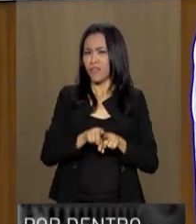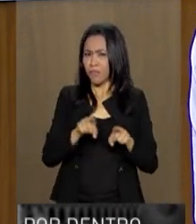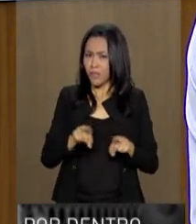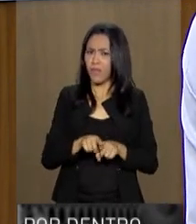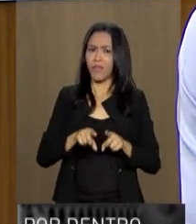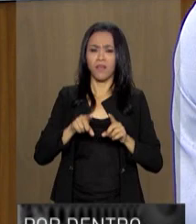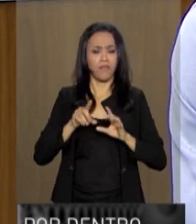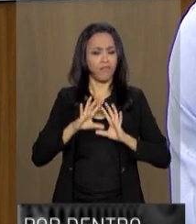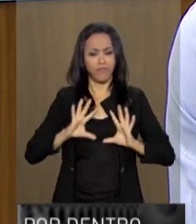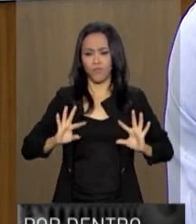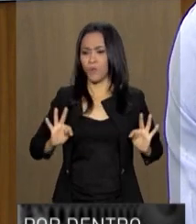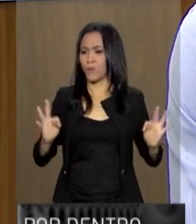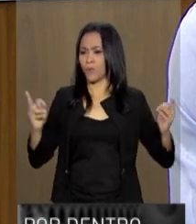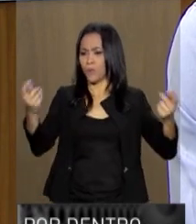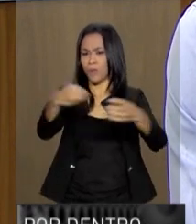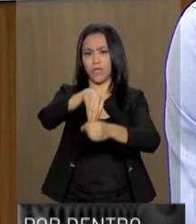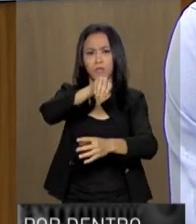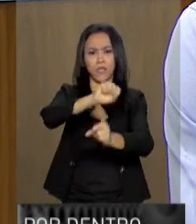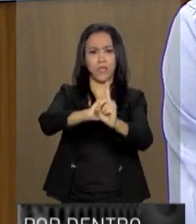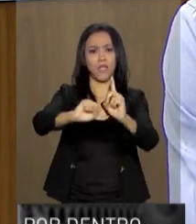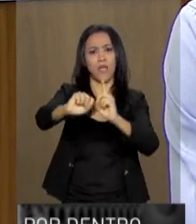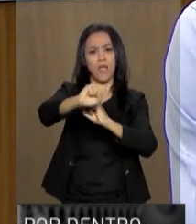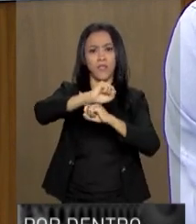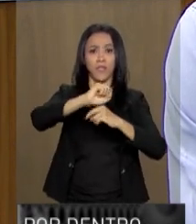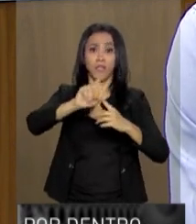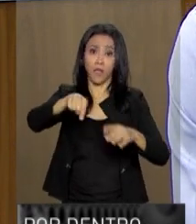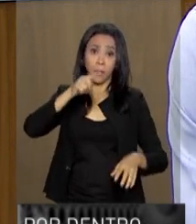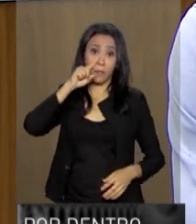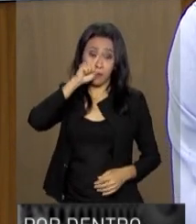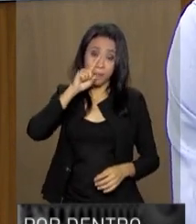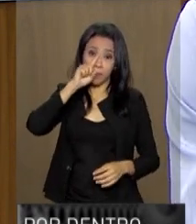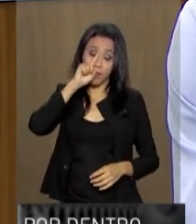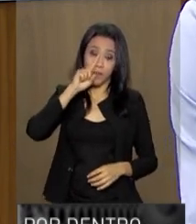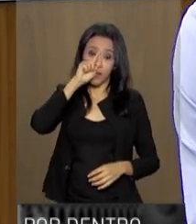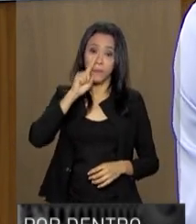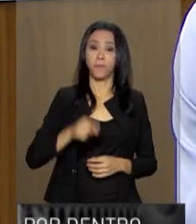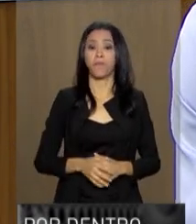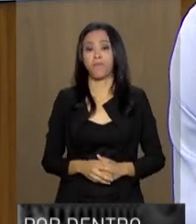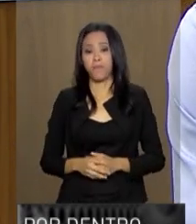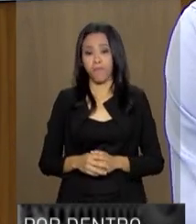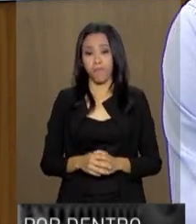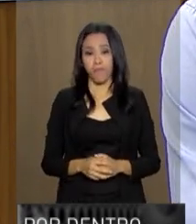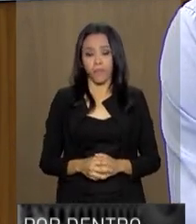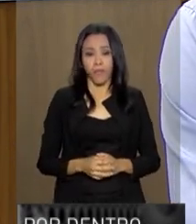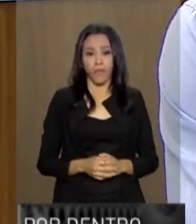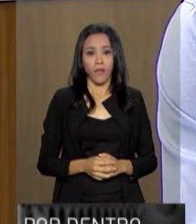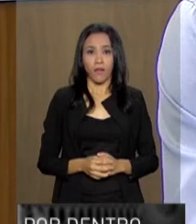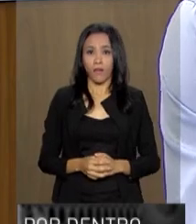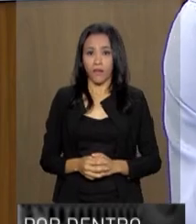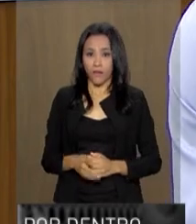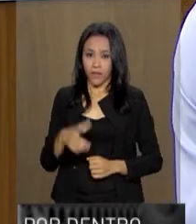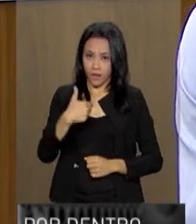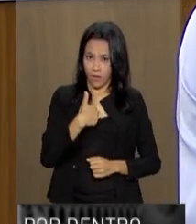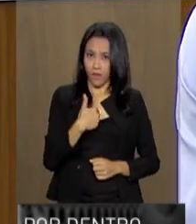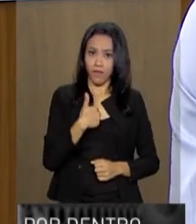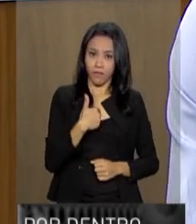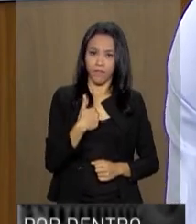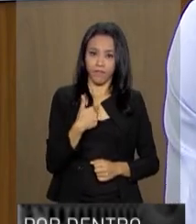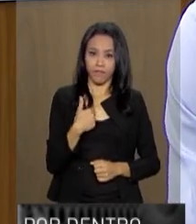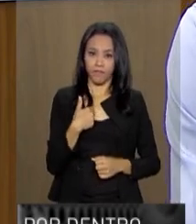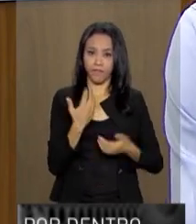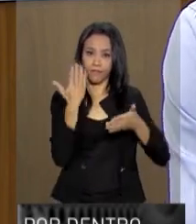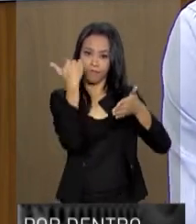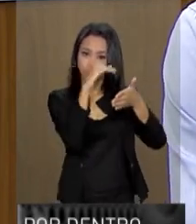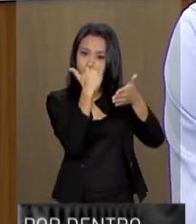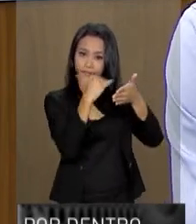alvo também é desse perigo iminente e permanente e eu tracei aqui a estratégia